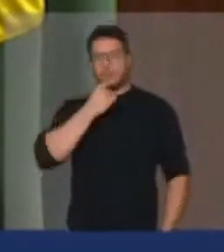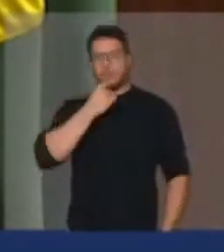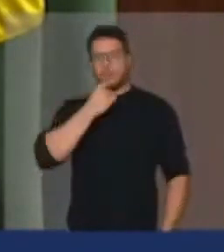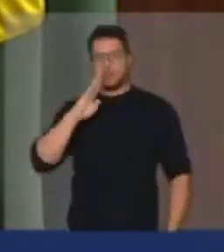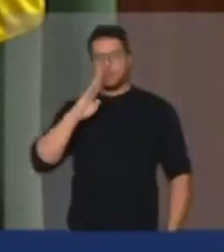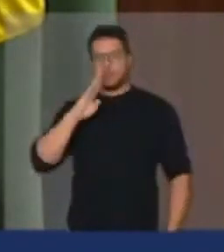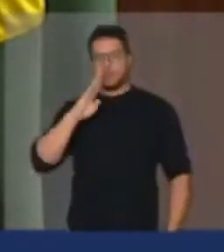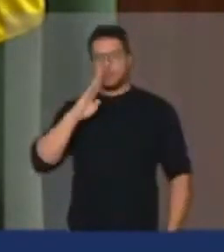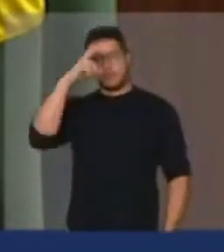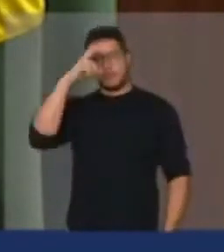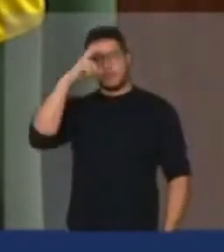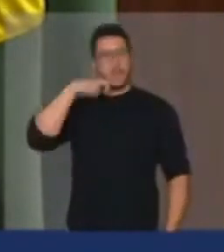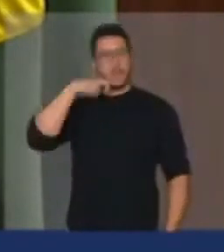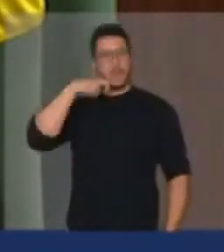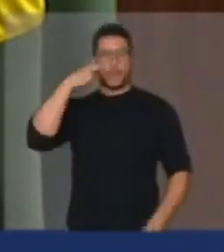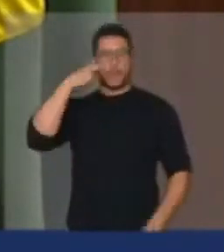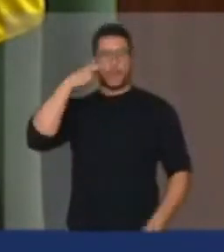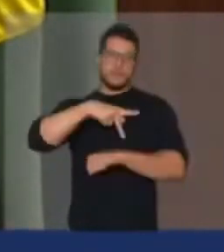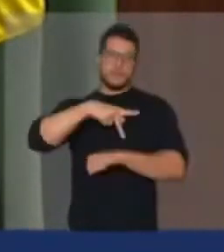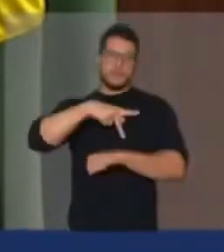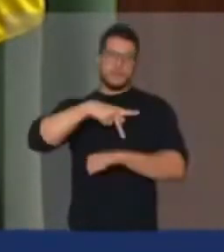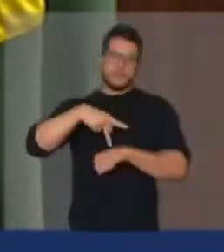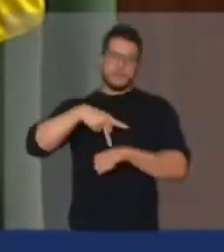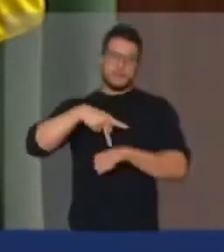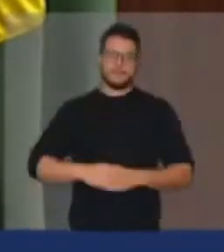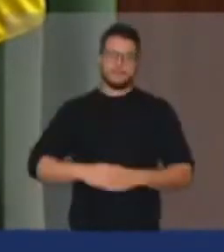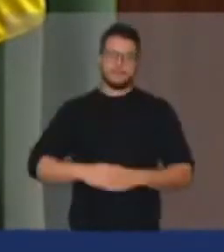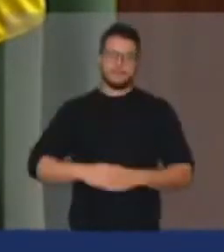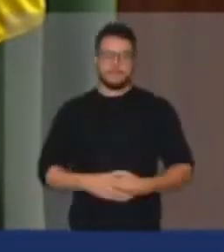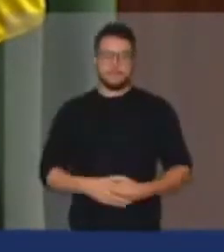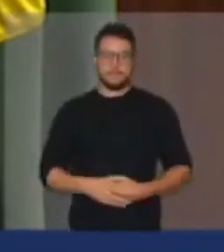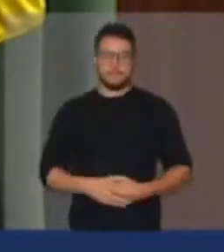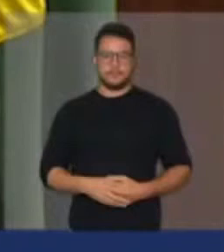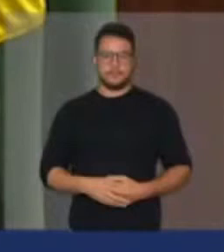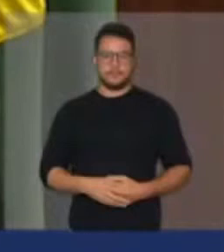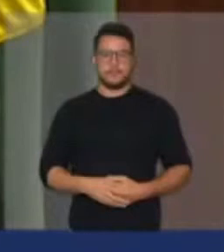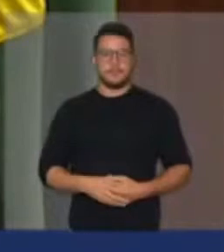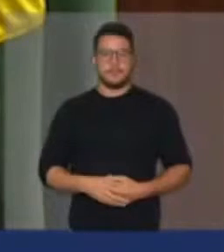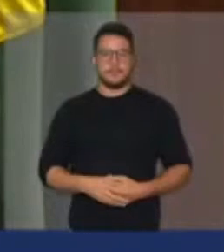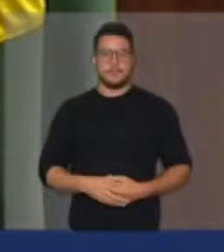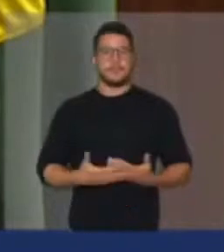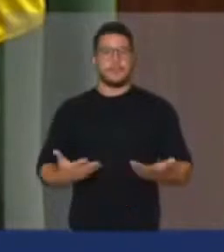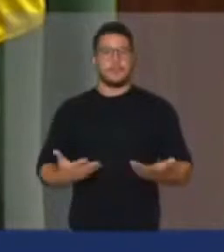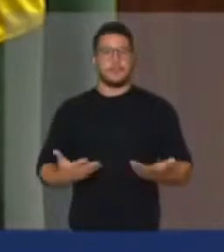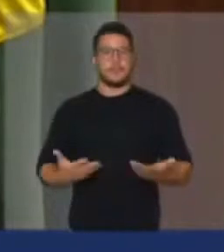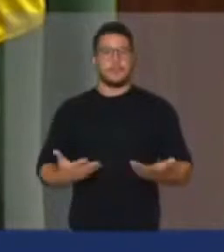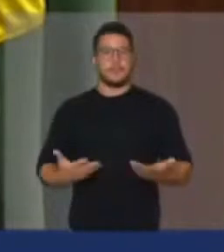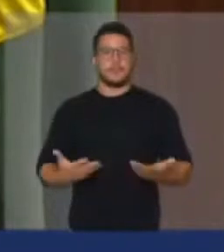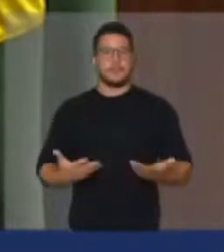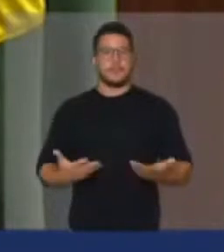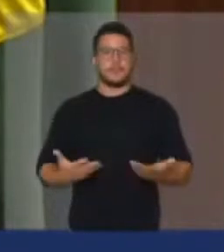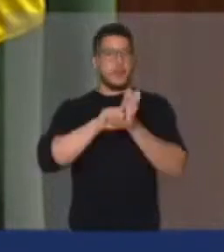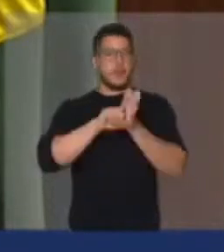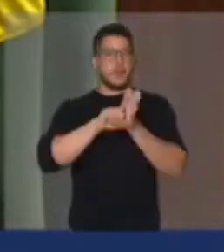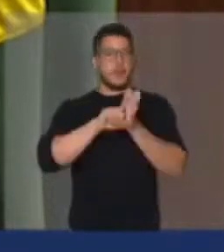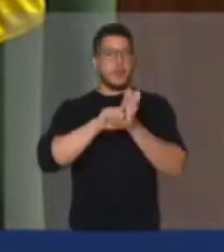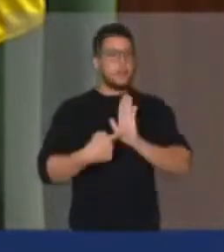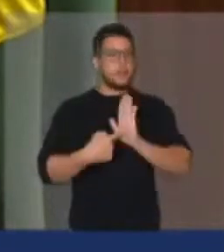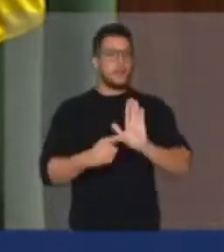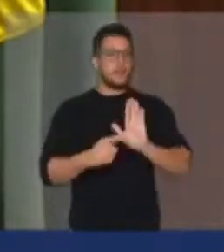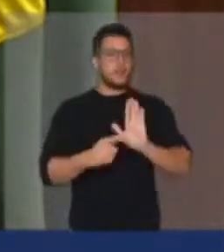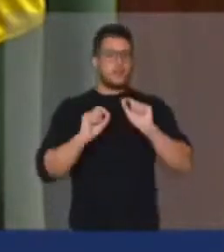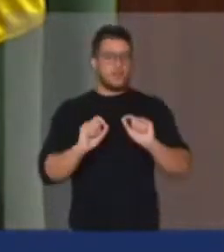país. E cada vez que as pesquisas mostram que o seu apoio está